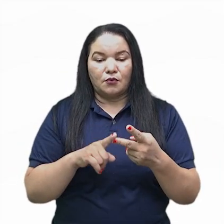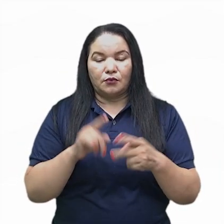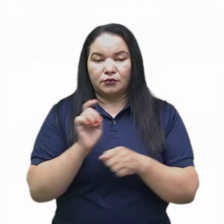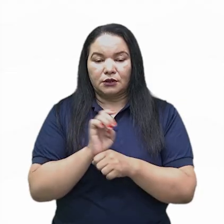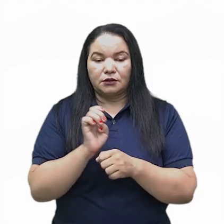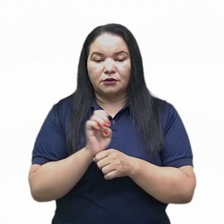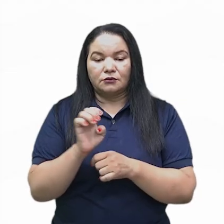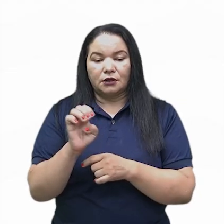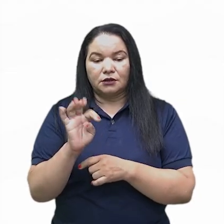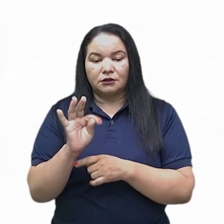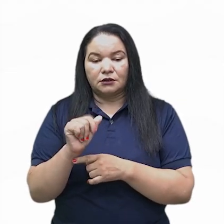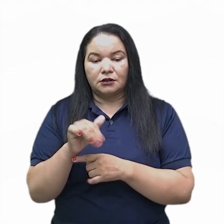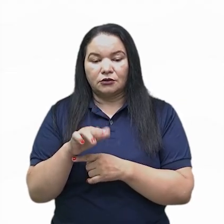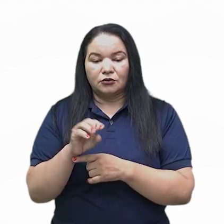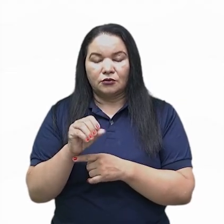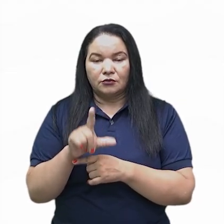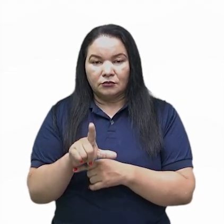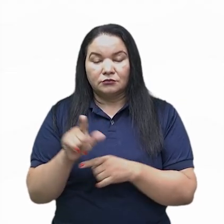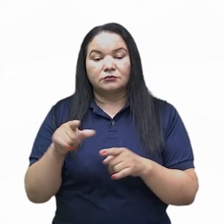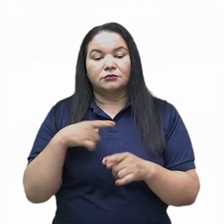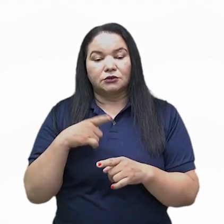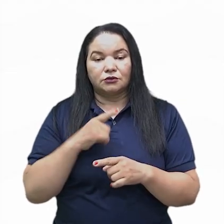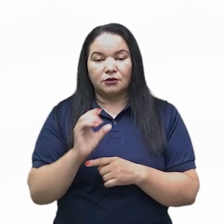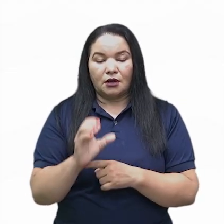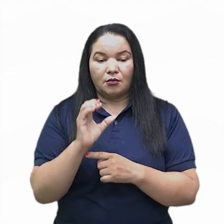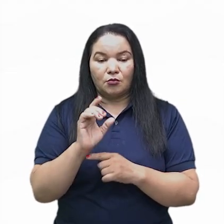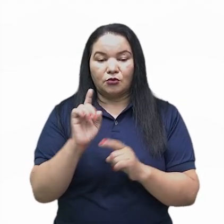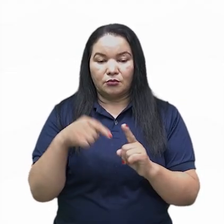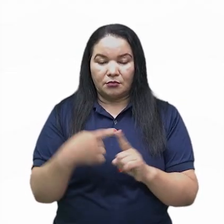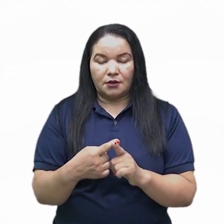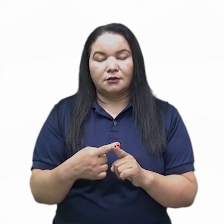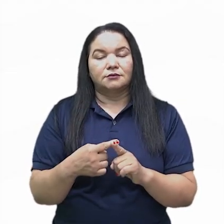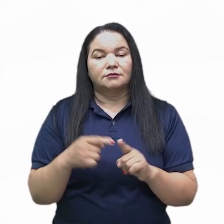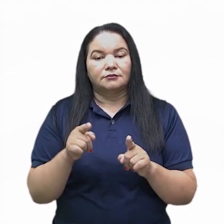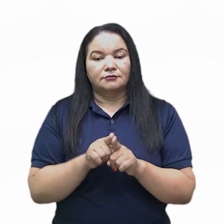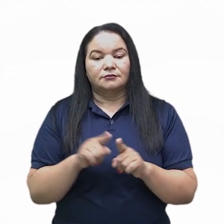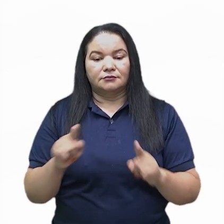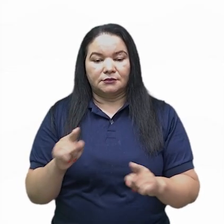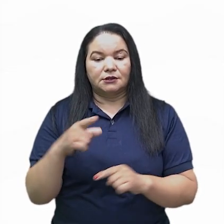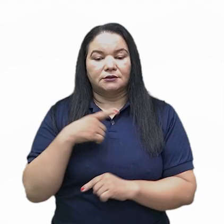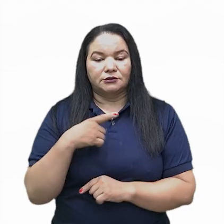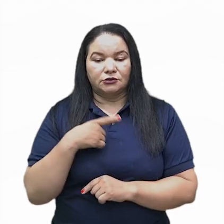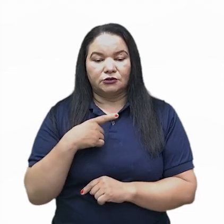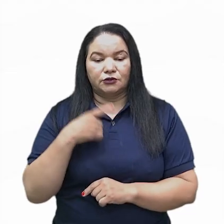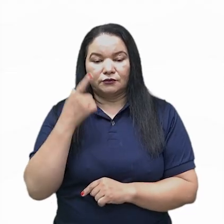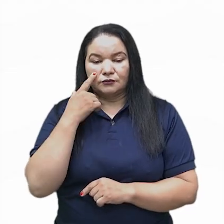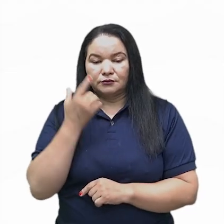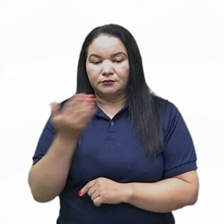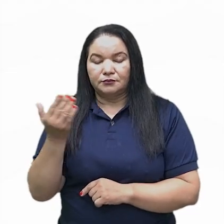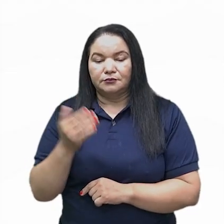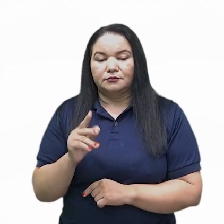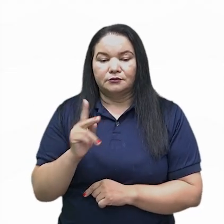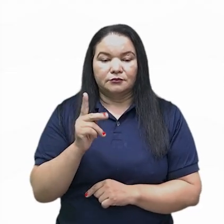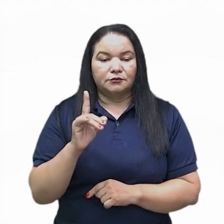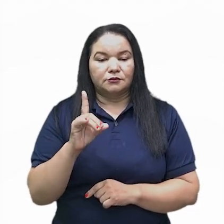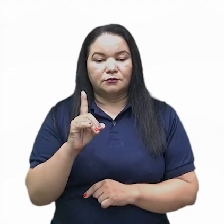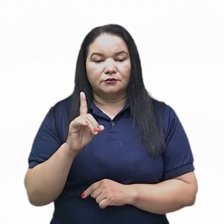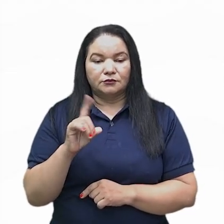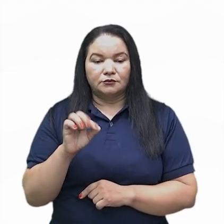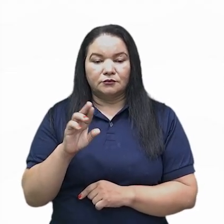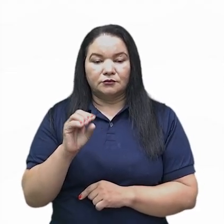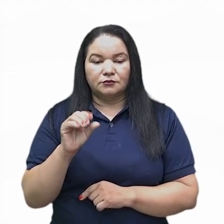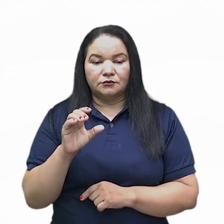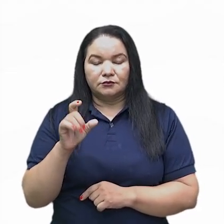né, só que tem um carbono a mais na sua composição, mas ele também tem a hidroxila na composição. O etanol